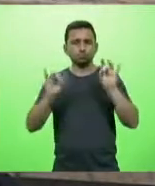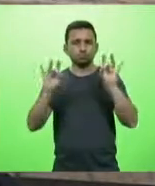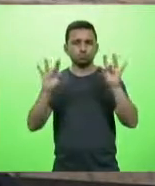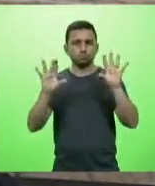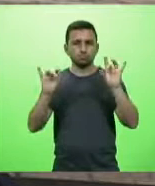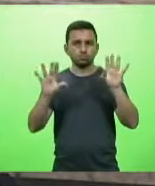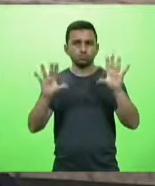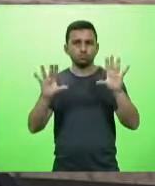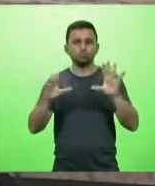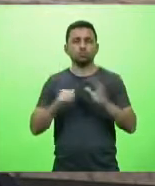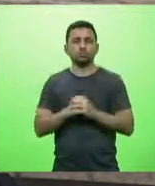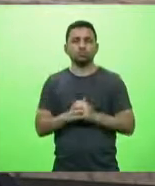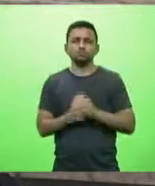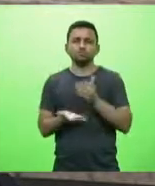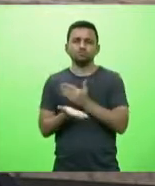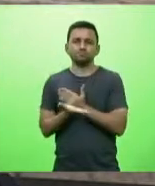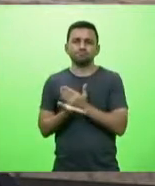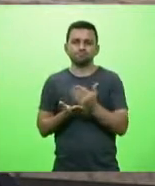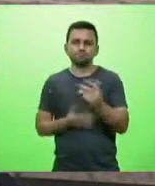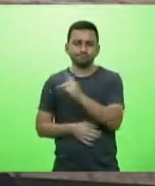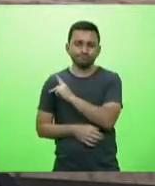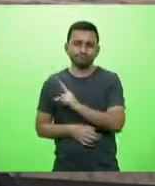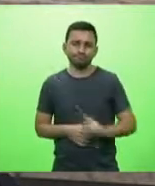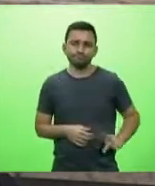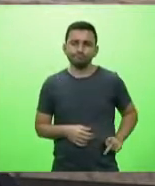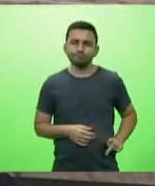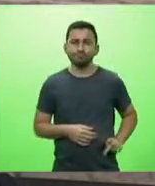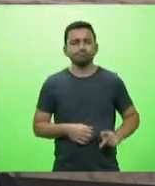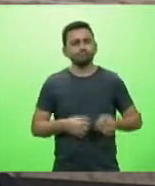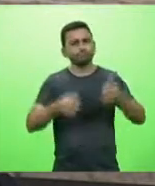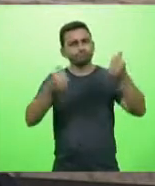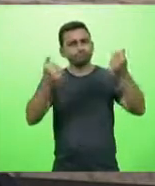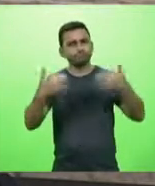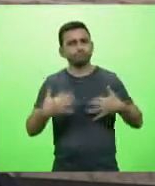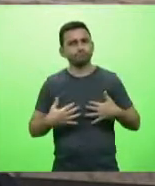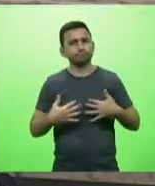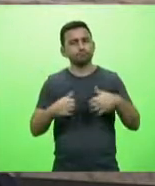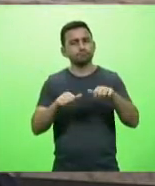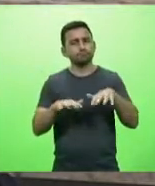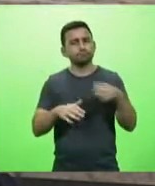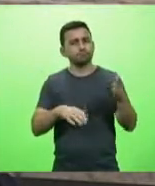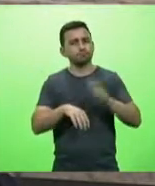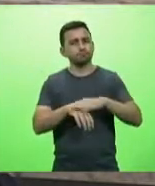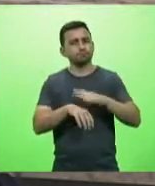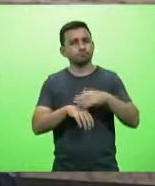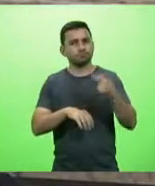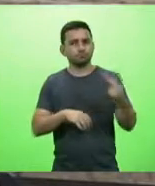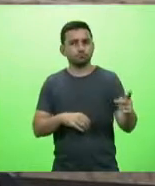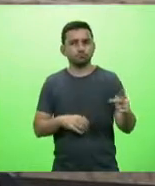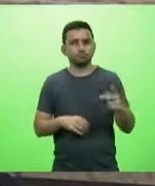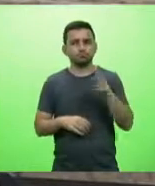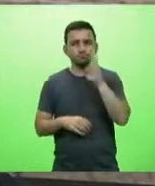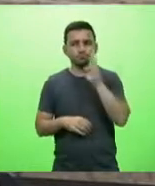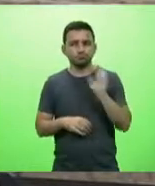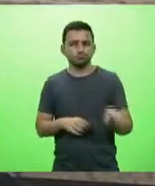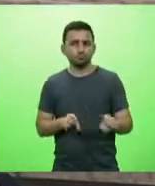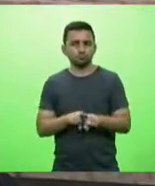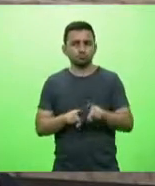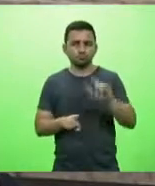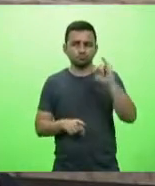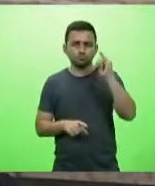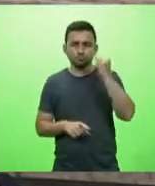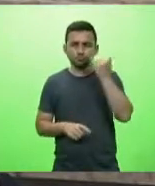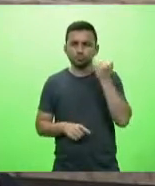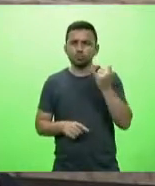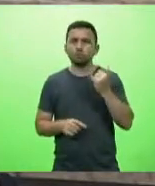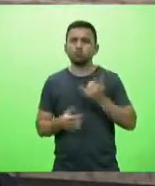especial. Dando início, o senhor presidente deu conhecimento ao plenário de que a sessão foi convocada através do requerimento do senhor deputado Bruno Souza e Gessé Lopes e aprovada pelos